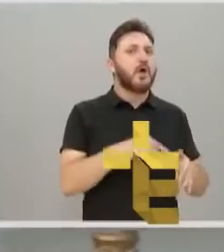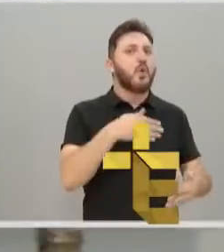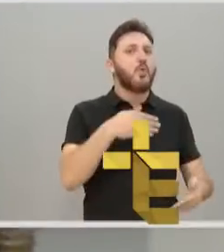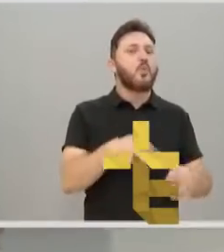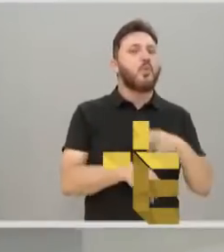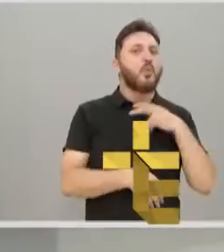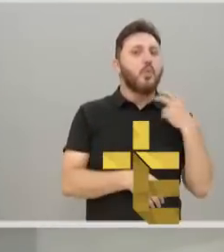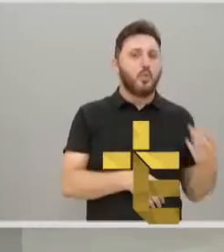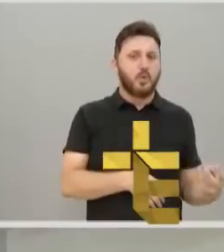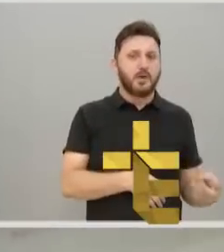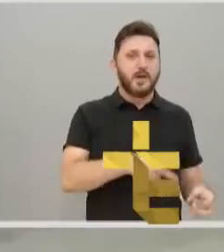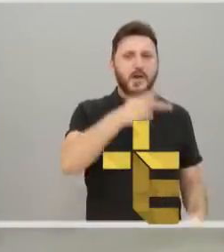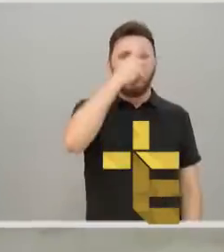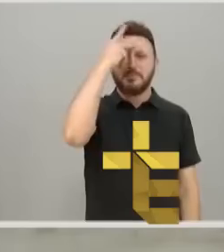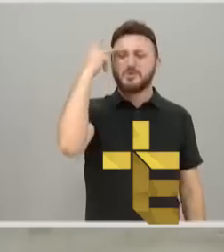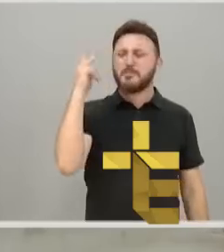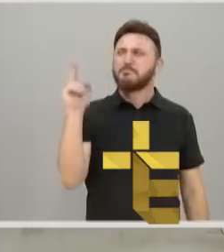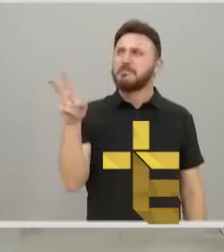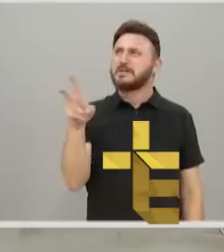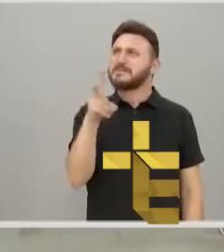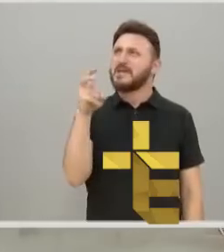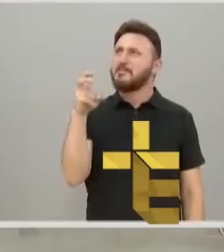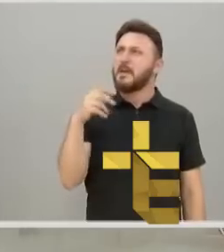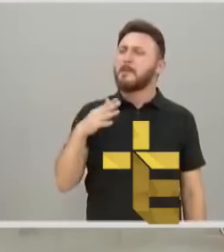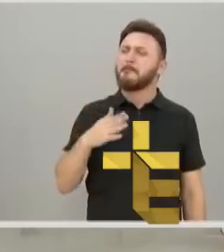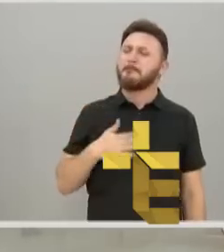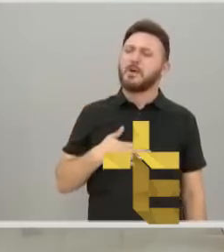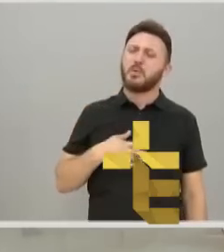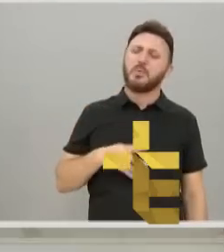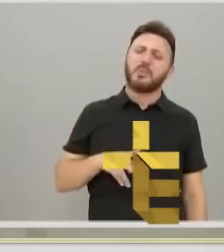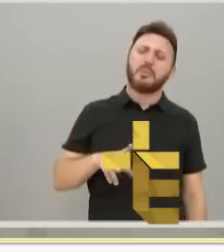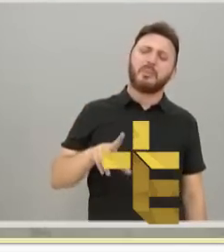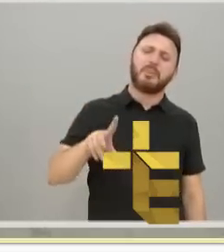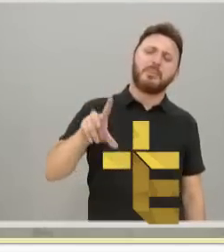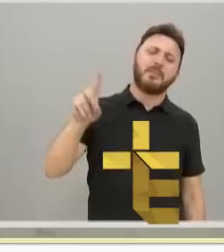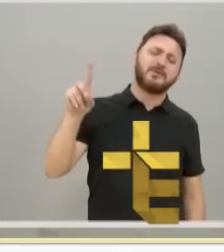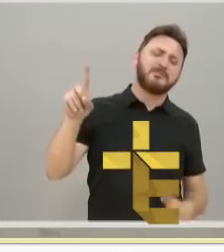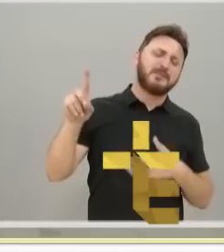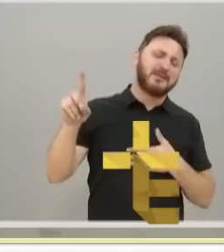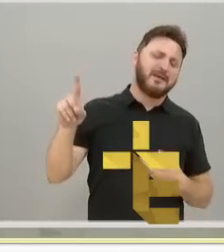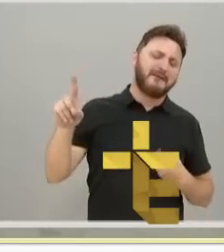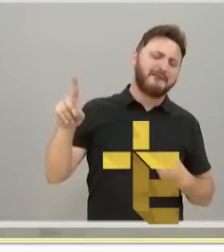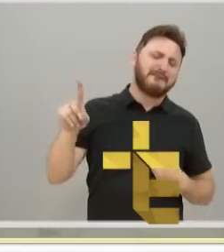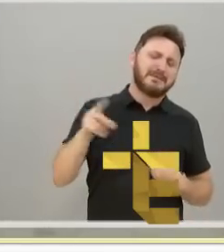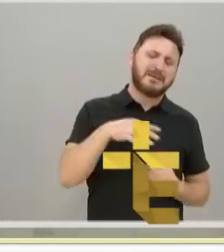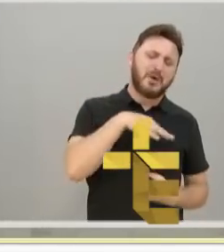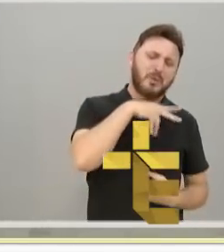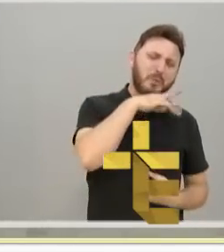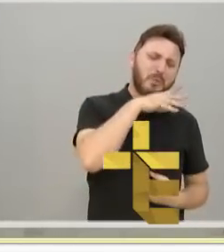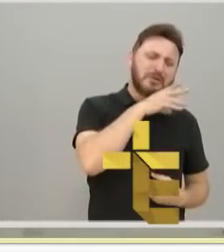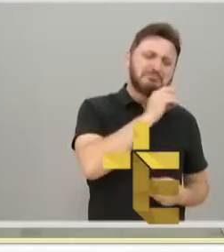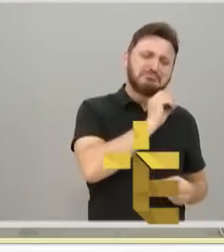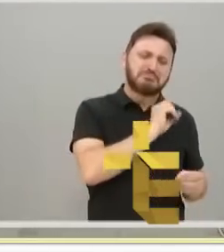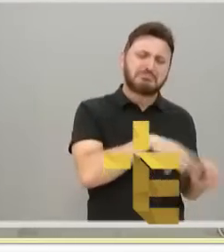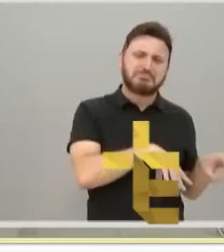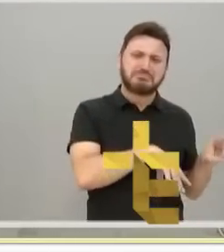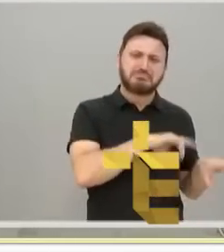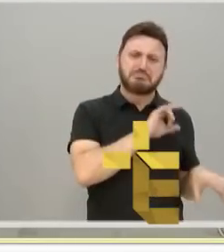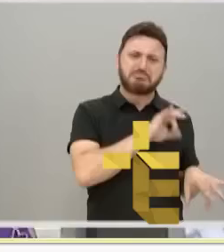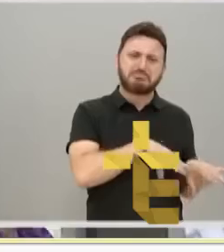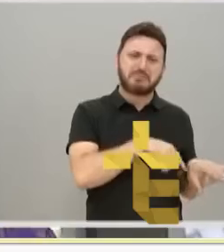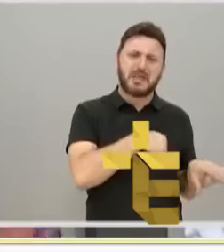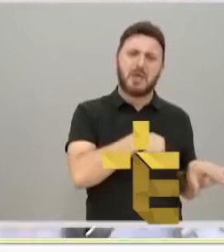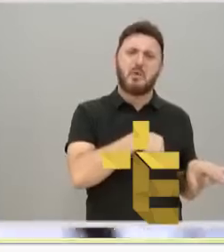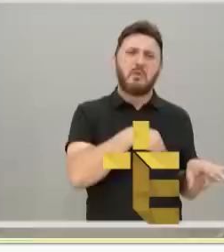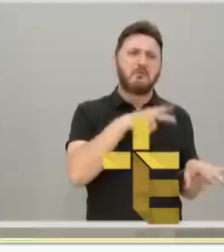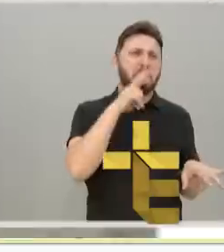a pessoa vai se dar conta: meu Deus, como eu gastei forças para me manter em